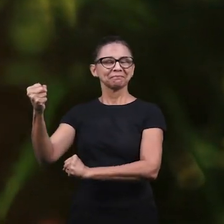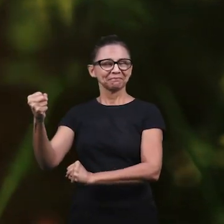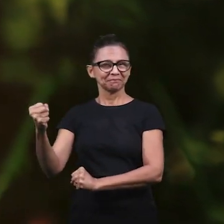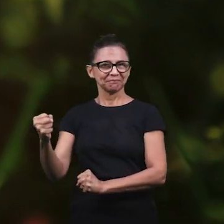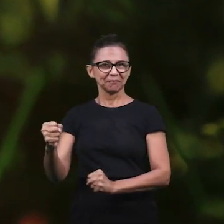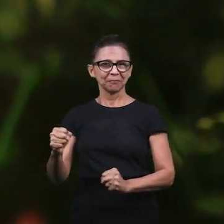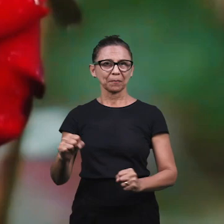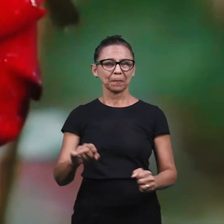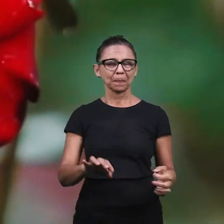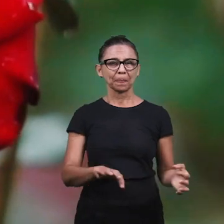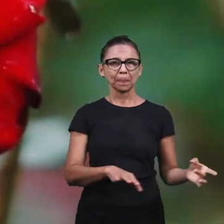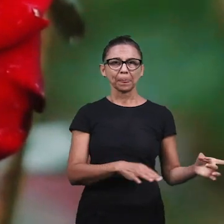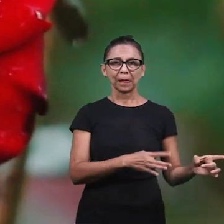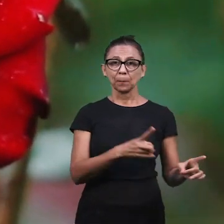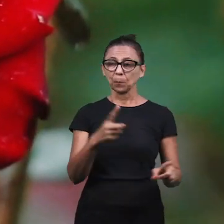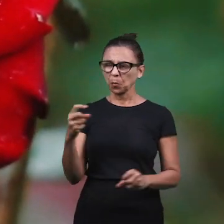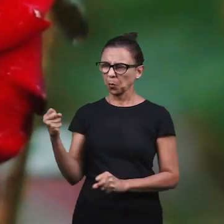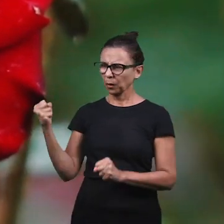poder.